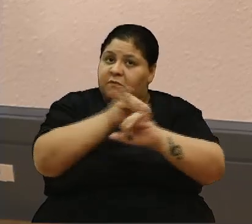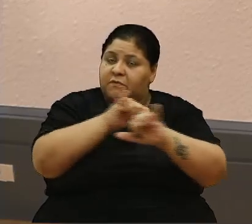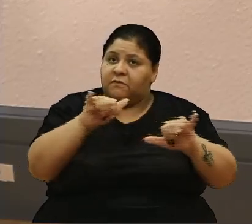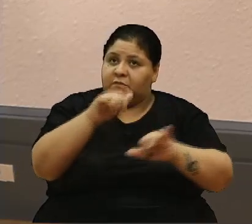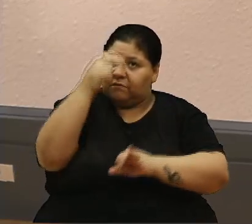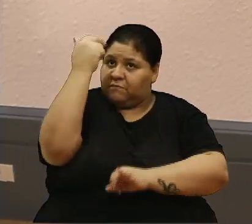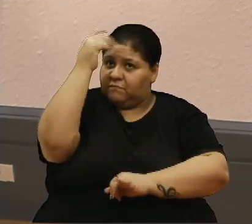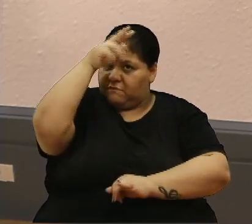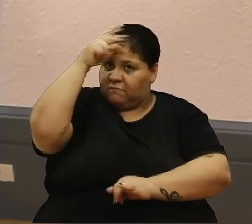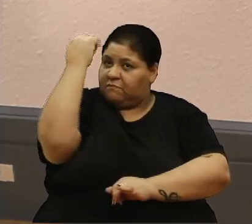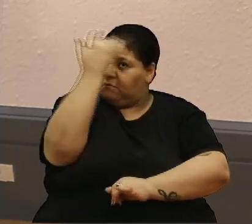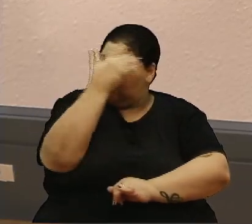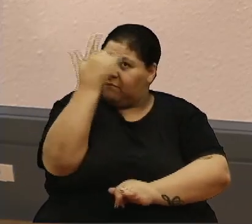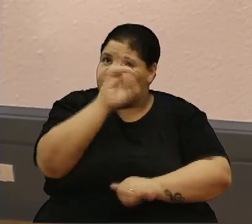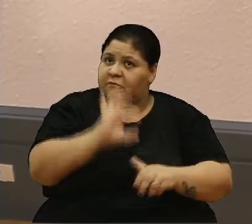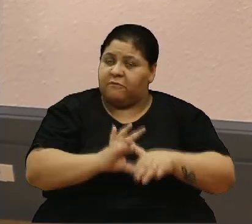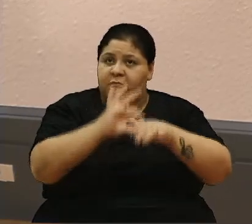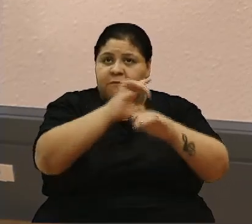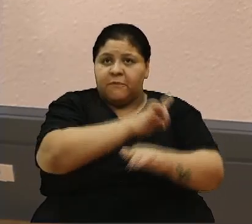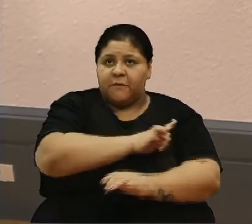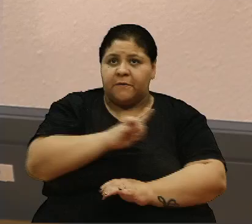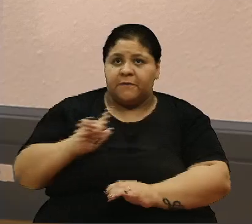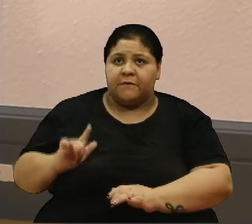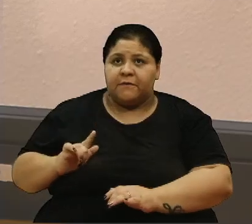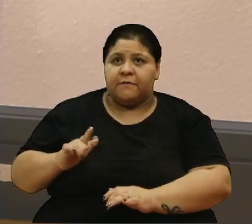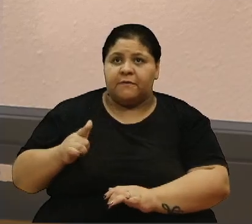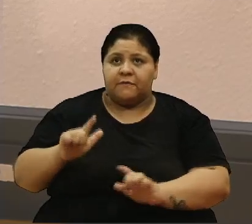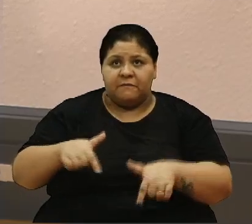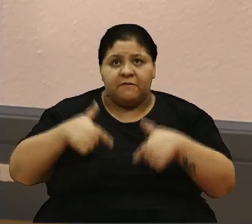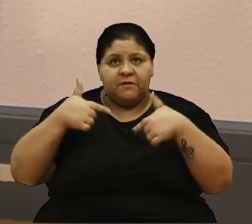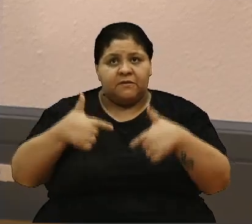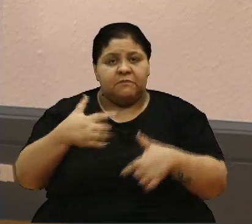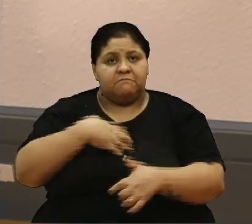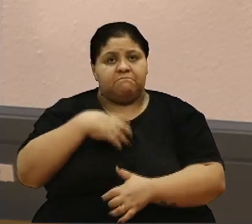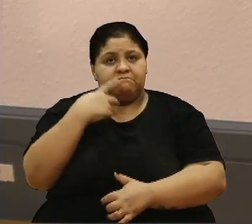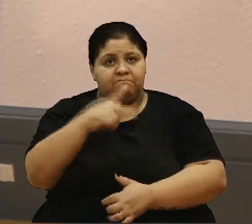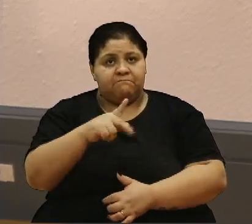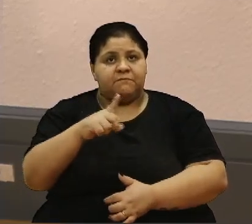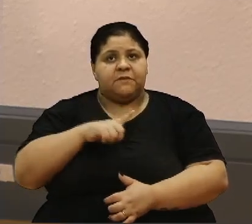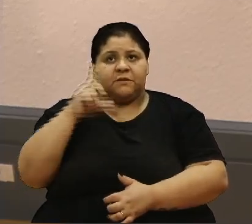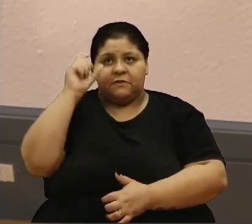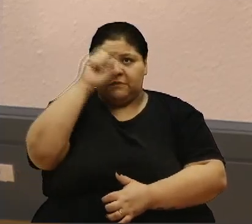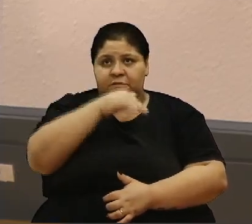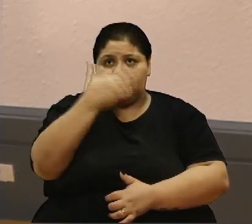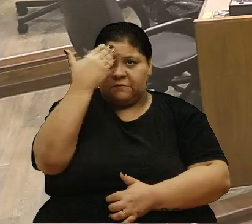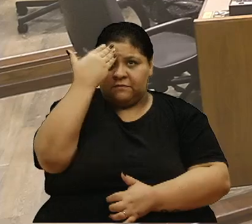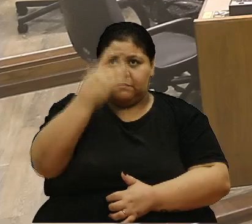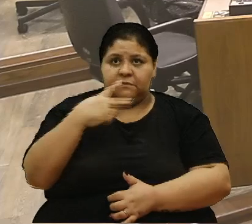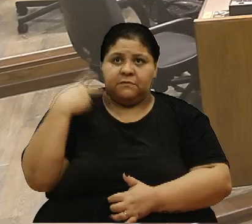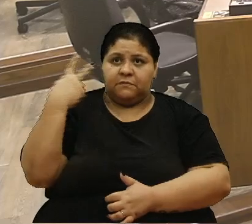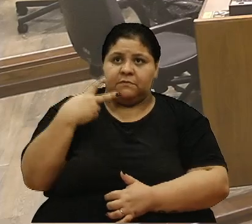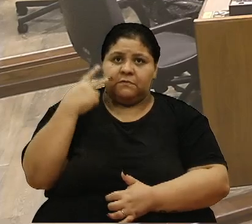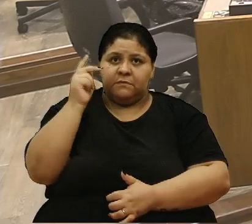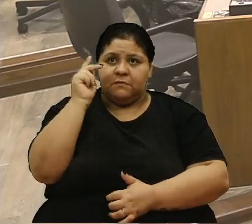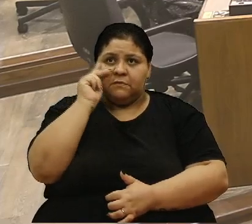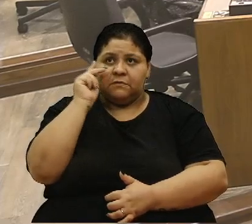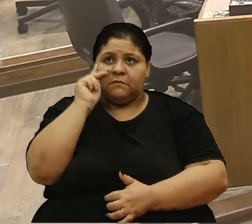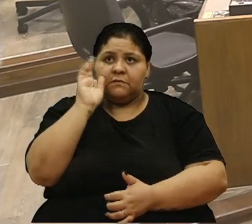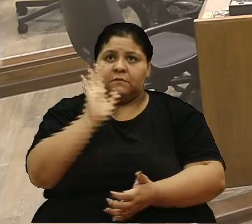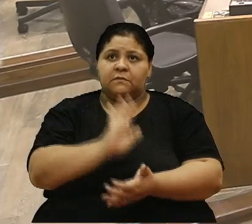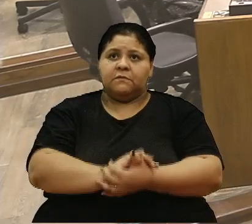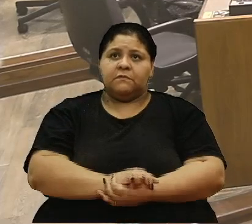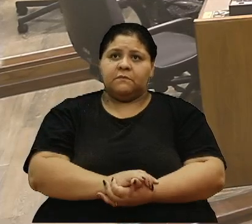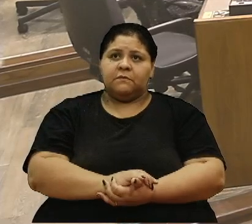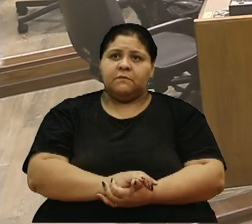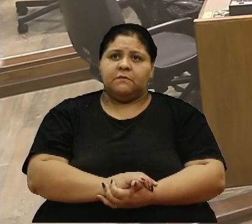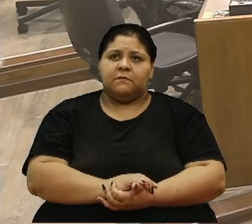prefeito Adiló. Com um líder de governo agindo dessa forma, vai ter dificuldade. Obrigado, vereador Cláudio. Obrigado pela